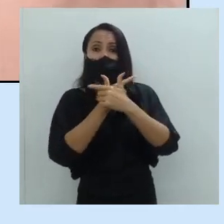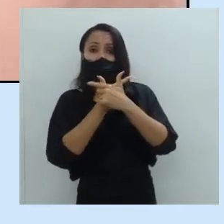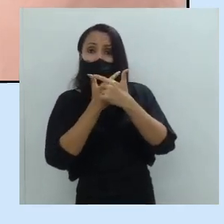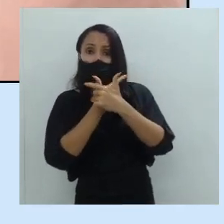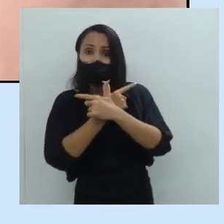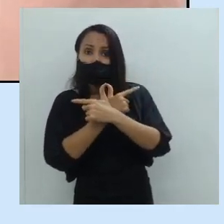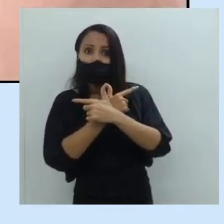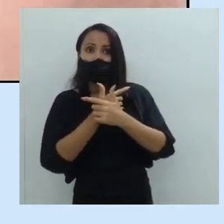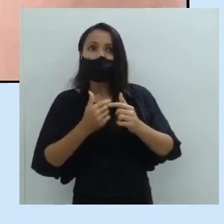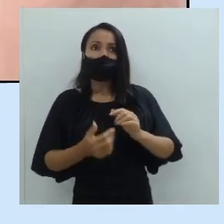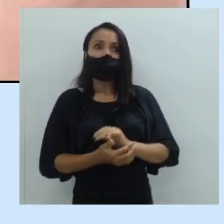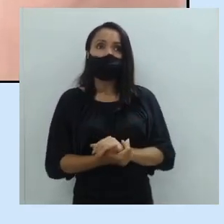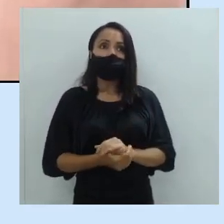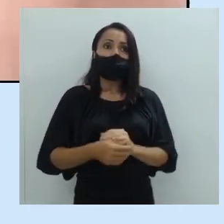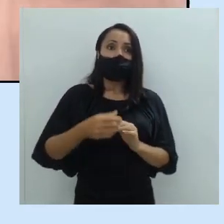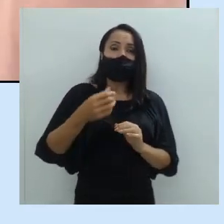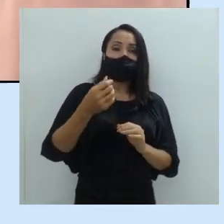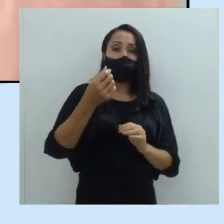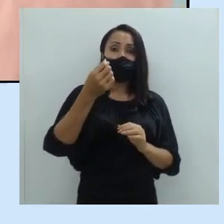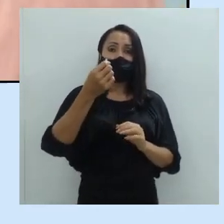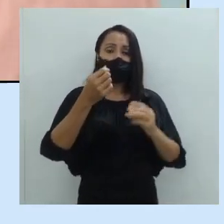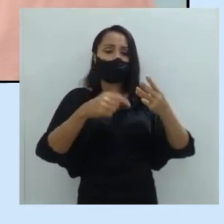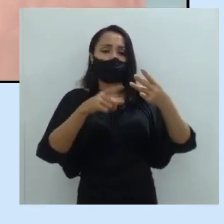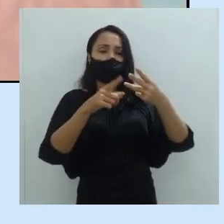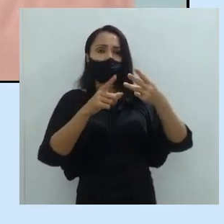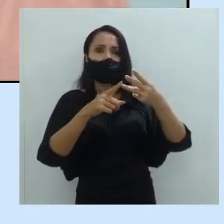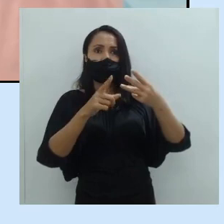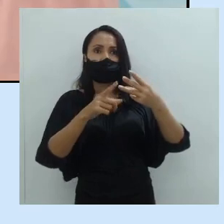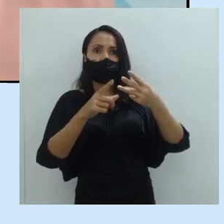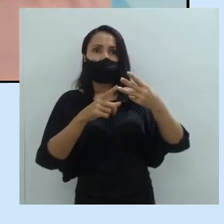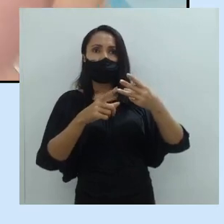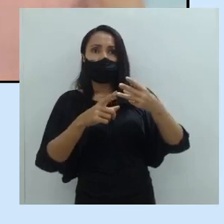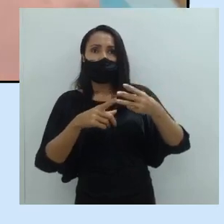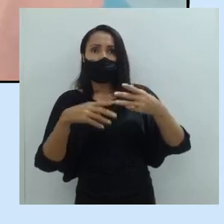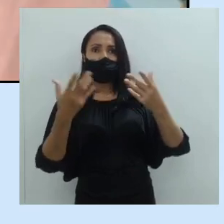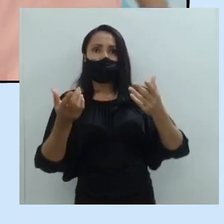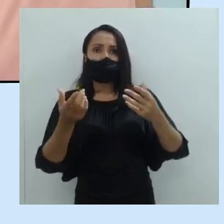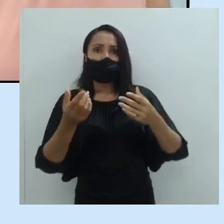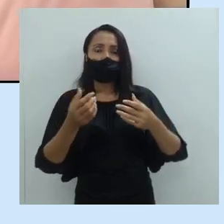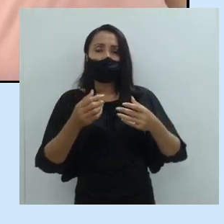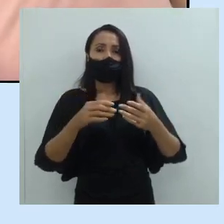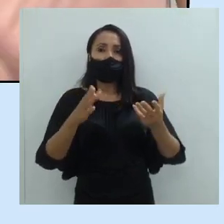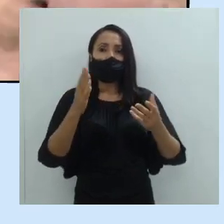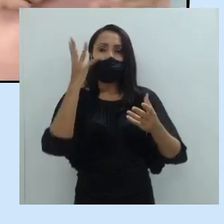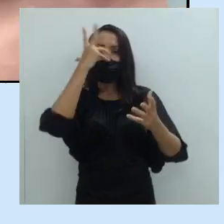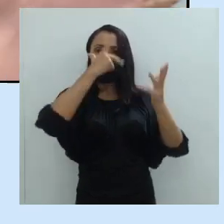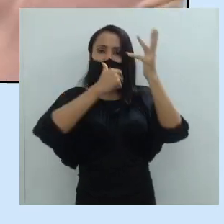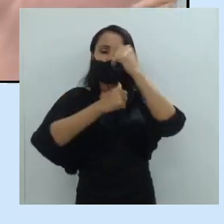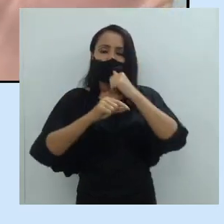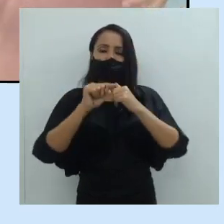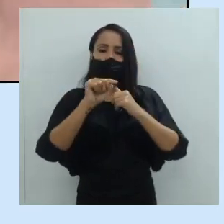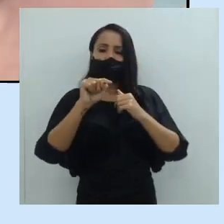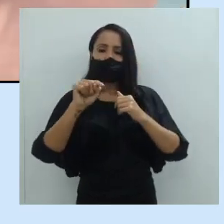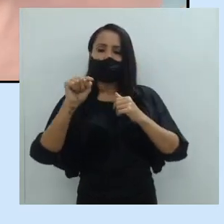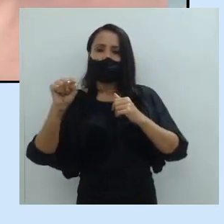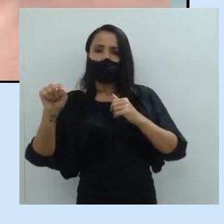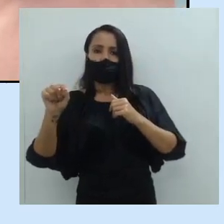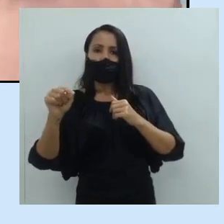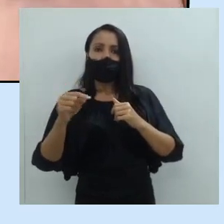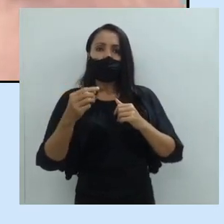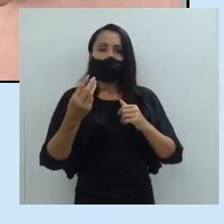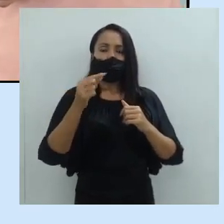terceiro, quando nós colocamos reticências, nem sei como descrever sua beleza. Essa reticência já dá um quê? Um sentido